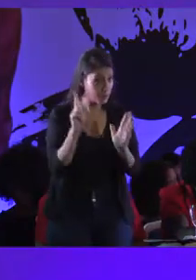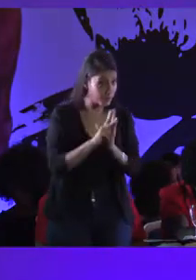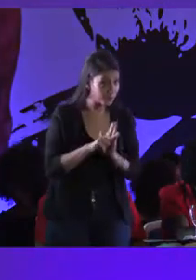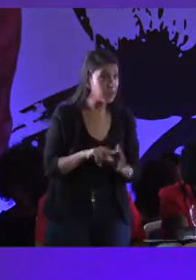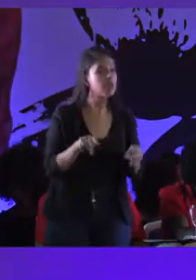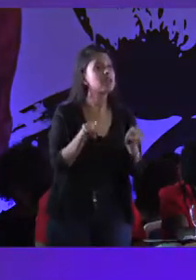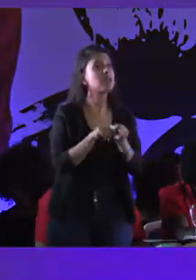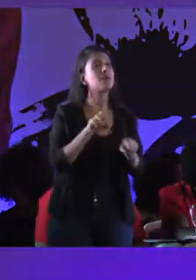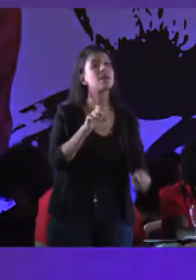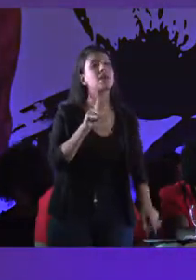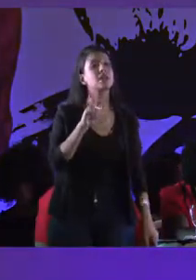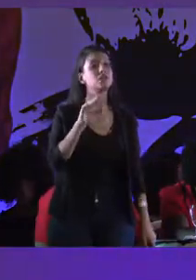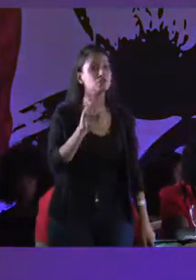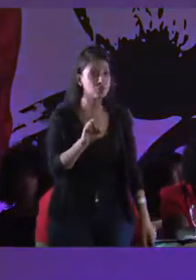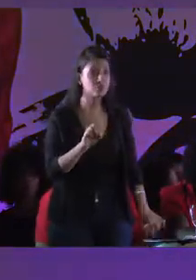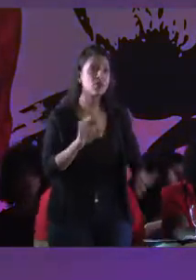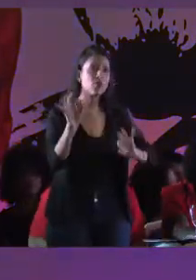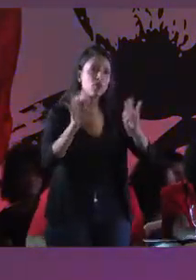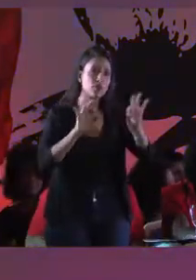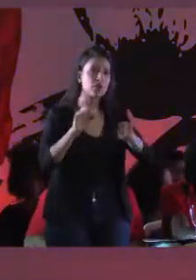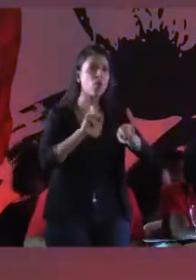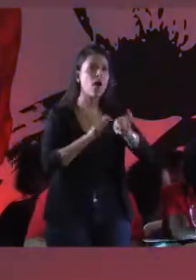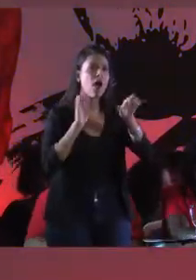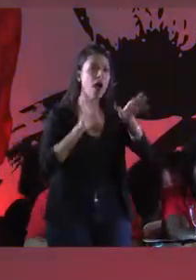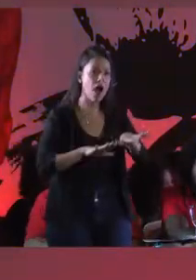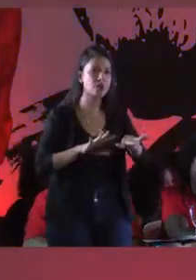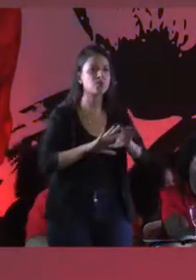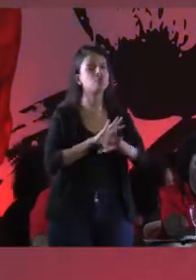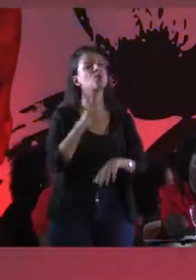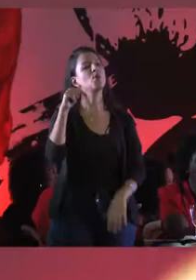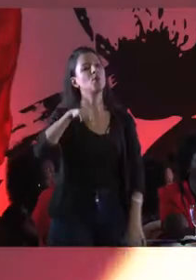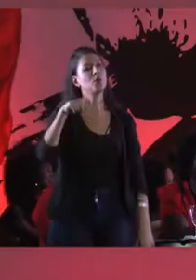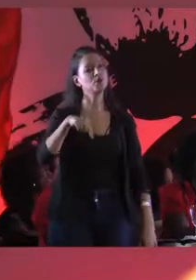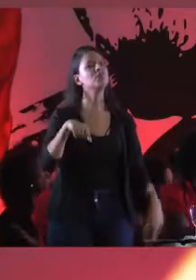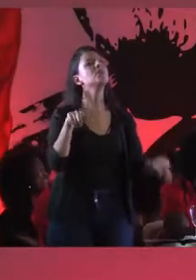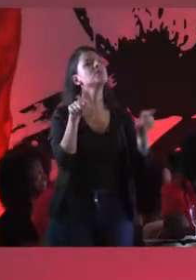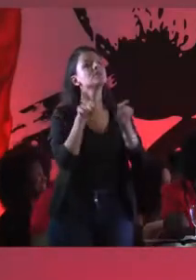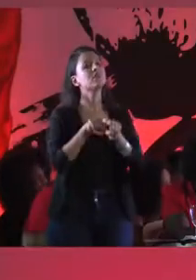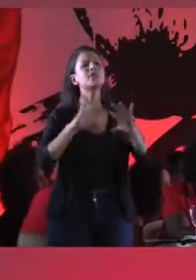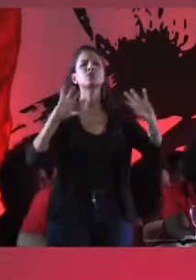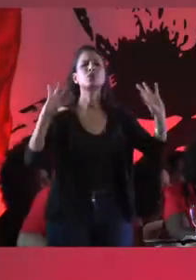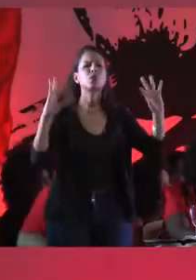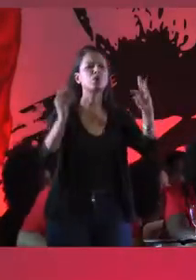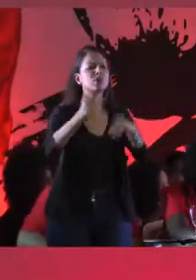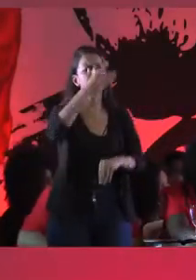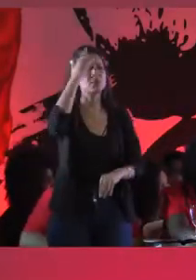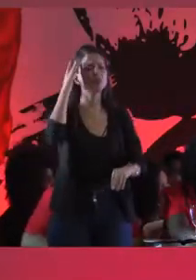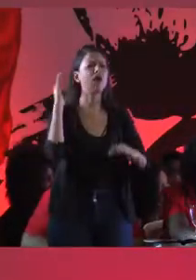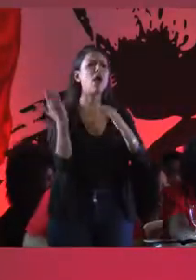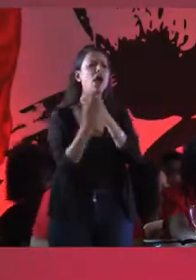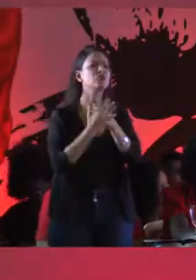coordenou a organização desse ato, agradecer a todos aqueles que ajudaram a